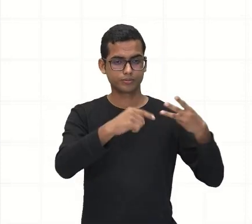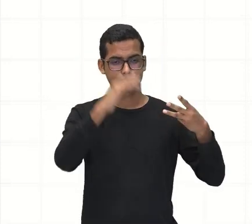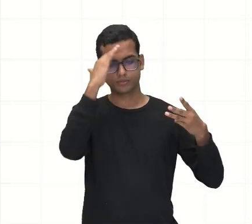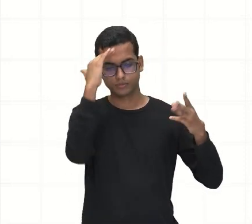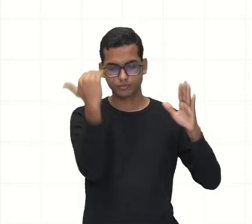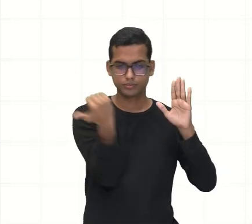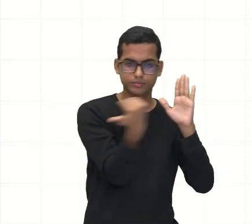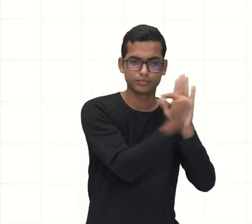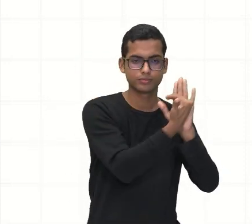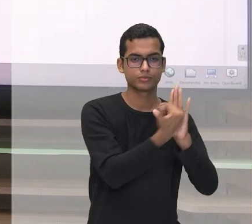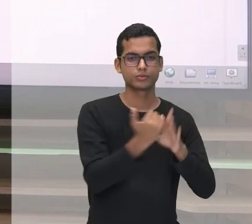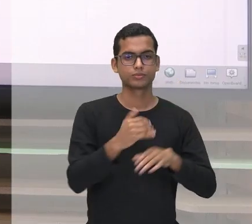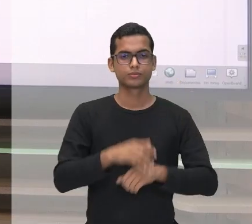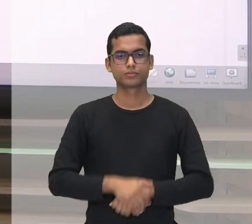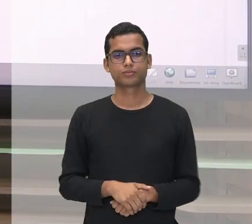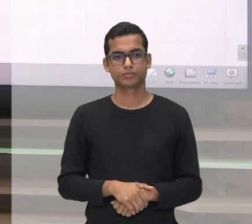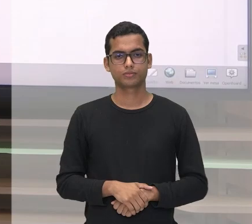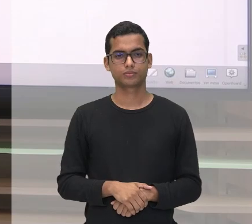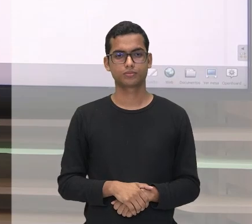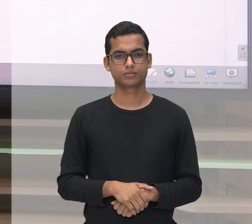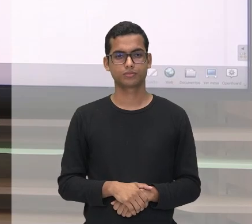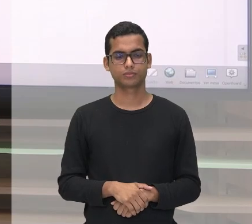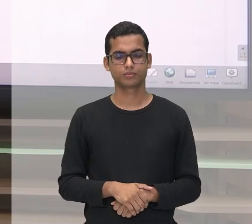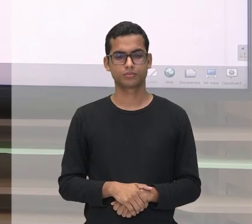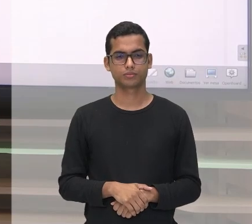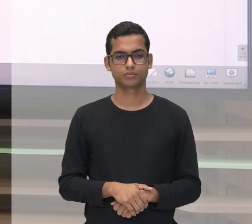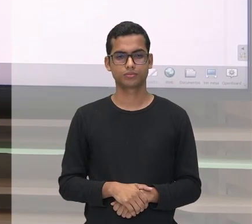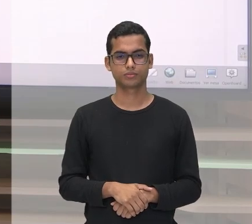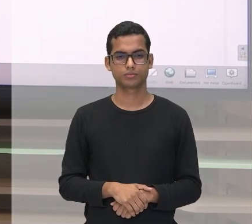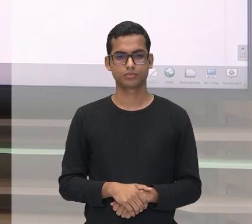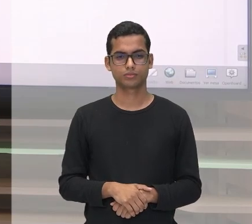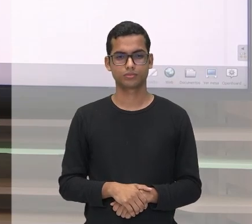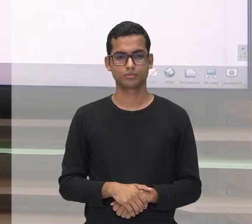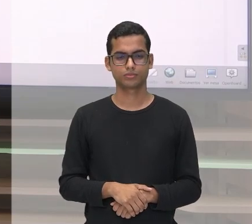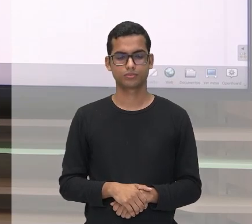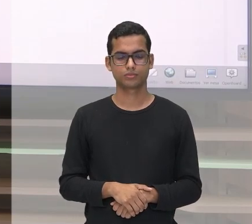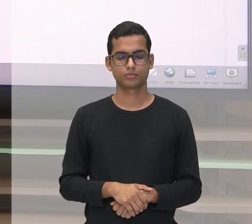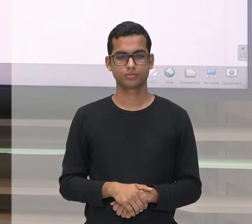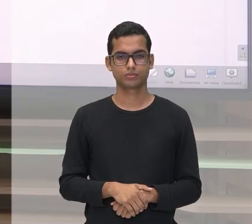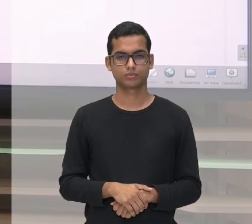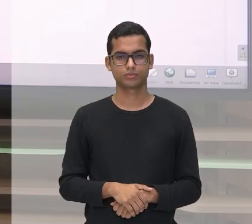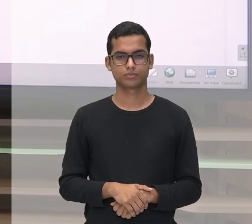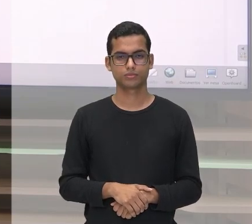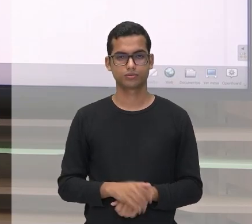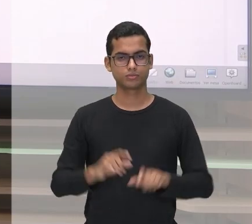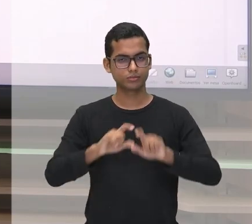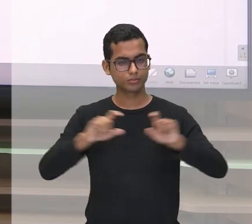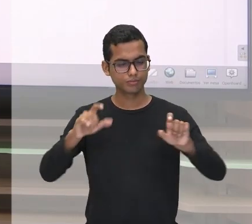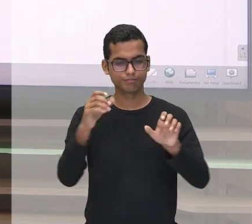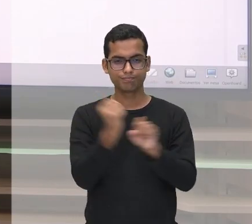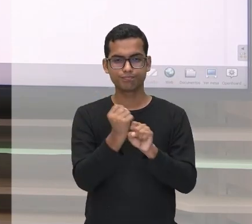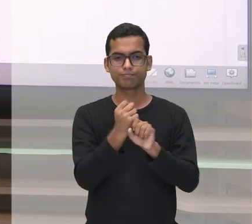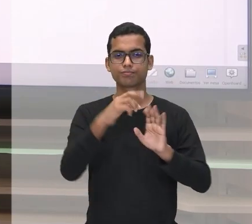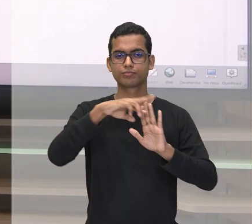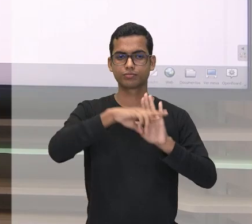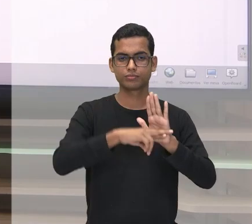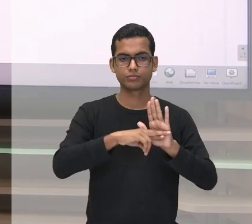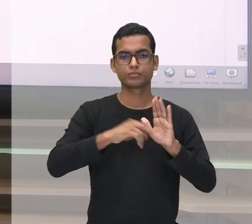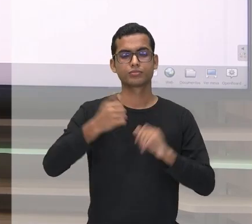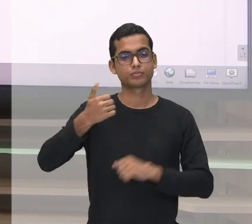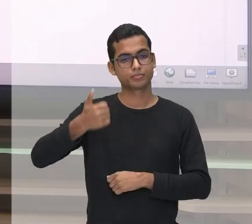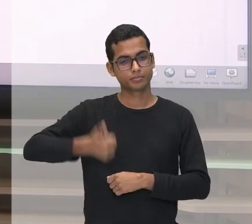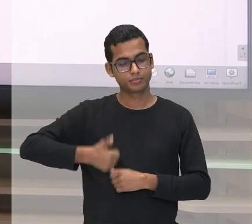dentro do colchete, o que está dentro da chave, tem que respeitar também as regras das operações matemáticas. Né? Primeiro, marca